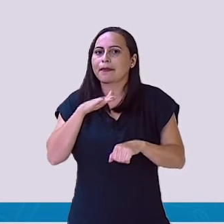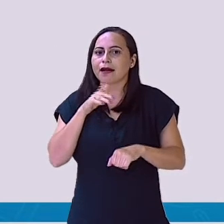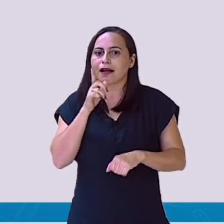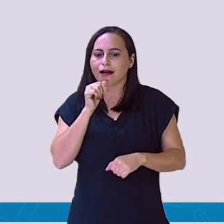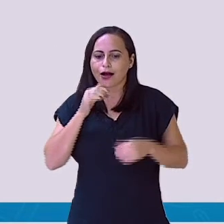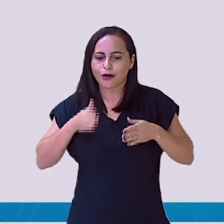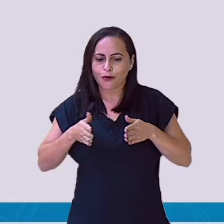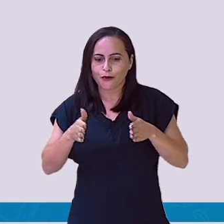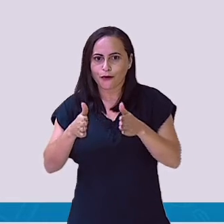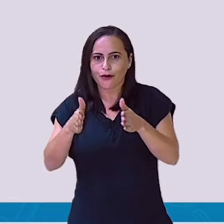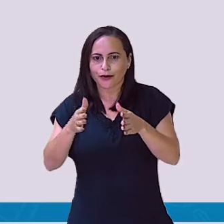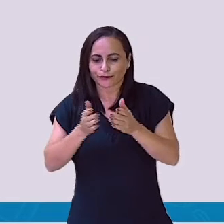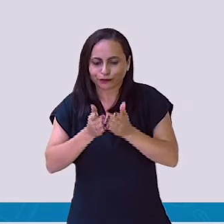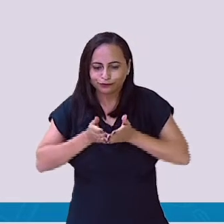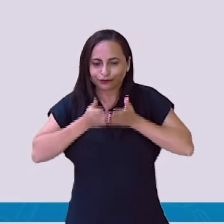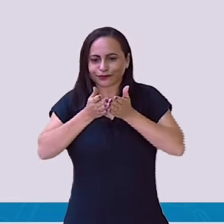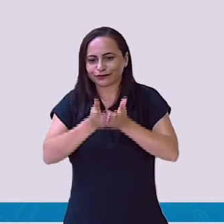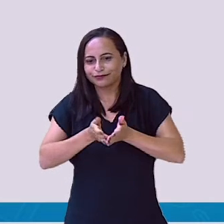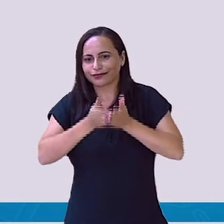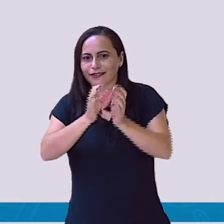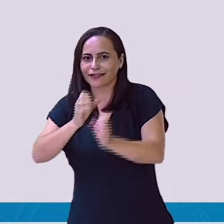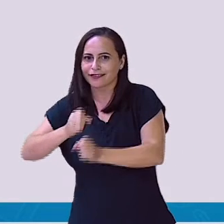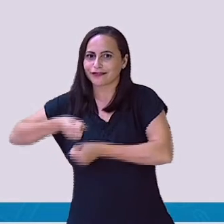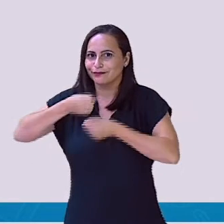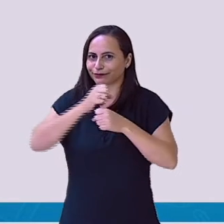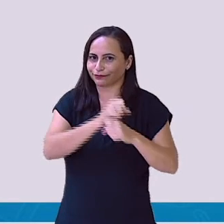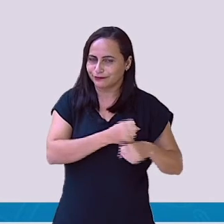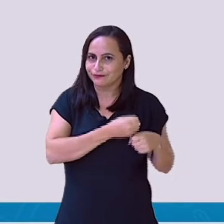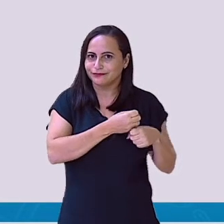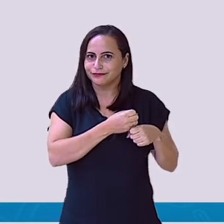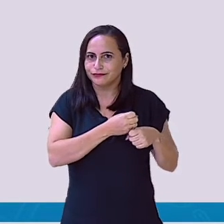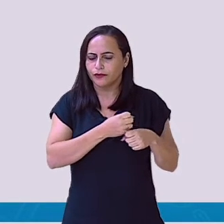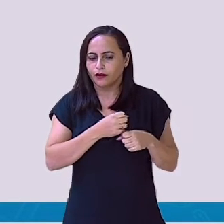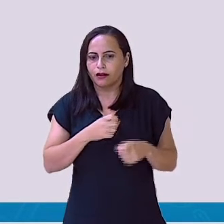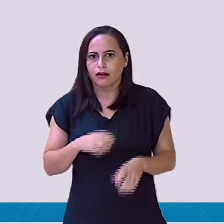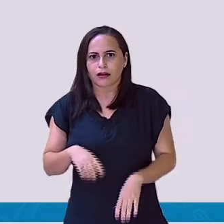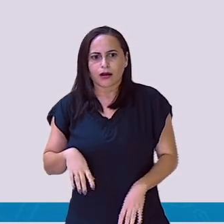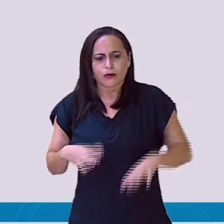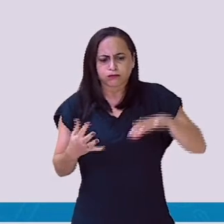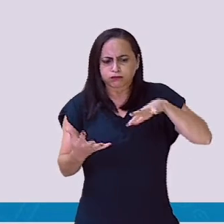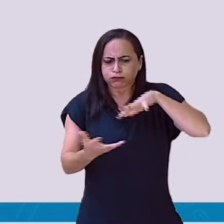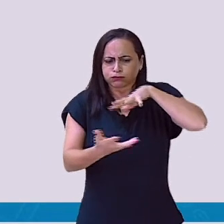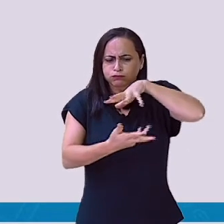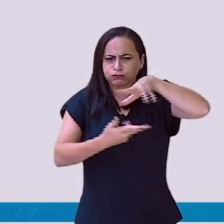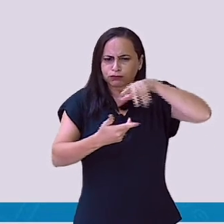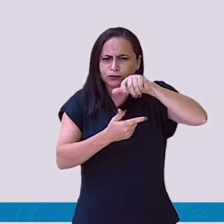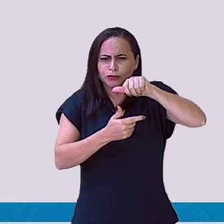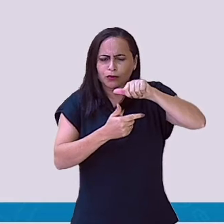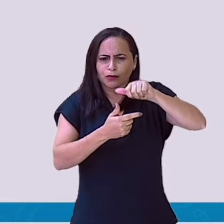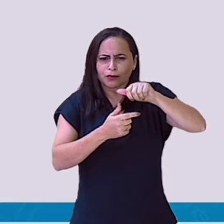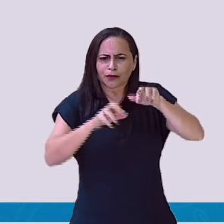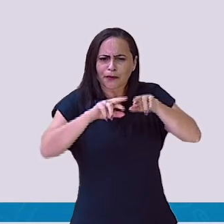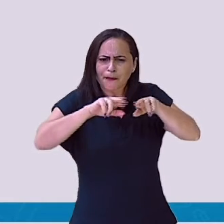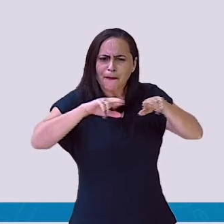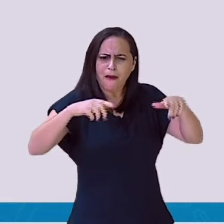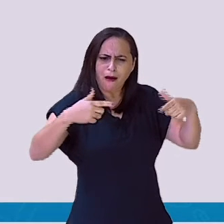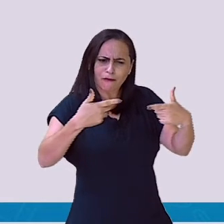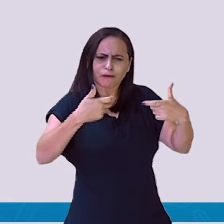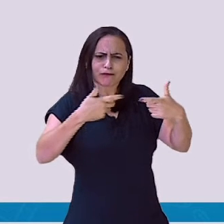O mundo, com suas guerras e violência, parecia tão distante de tudo aquilo que